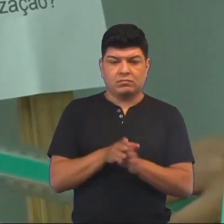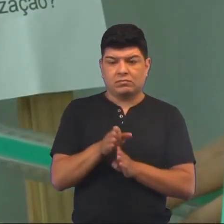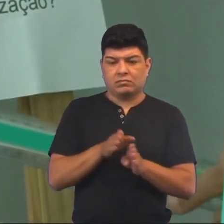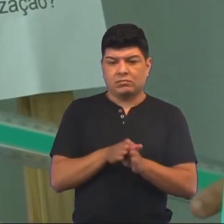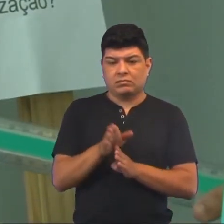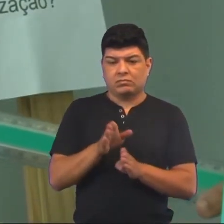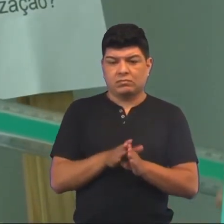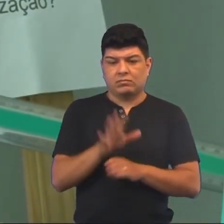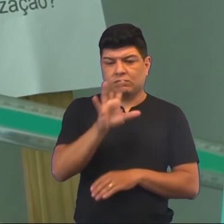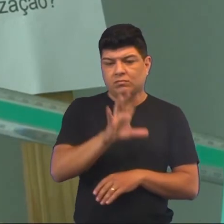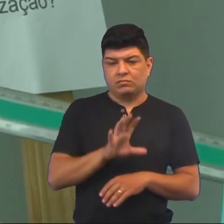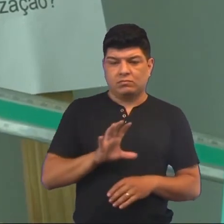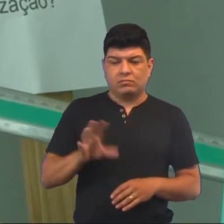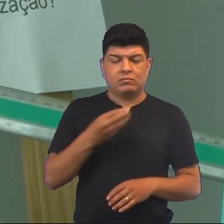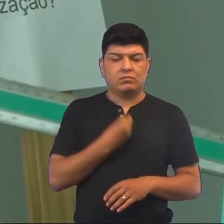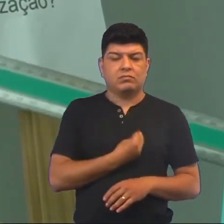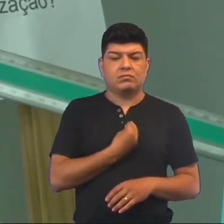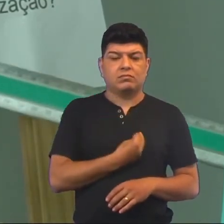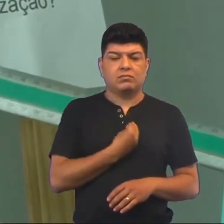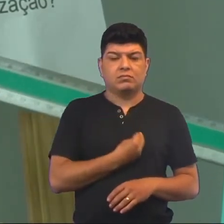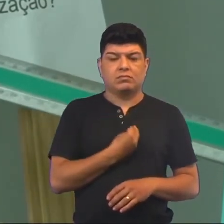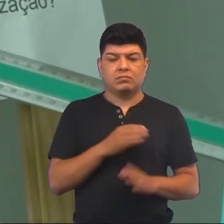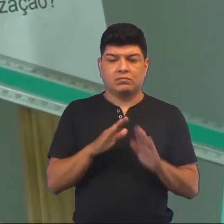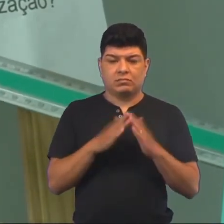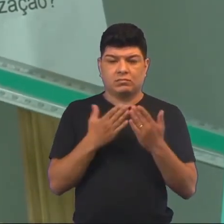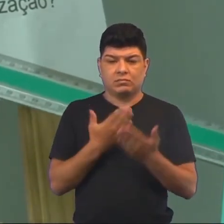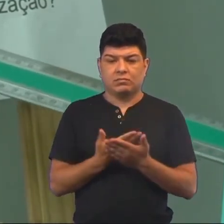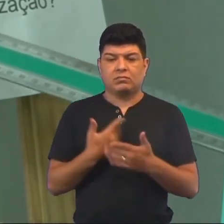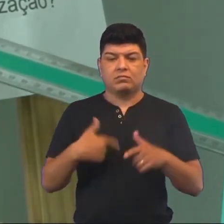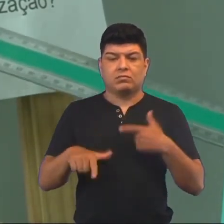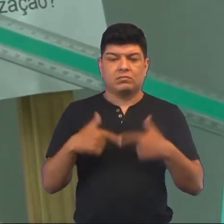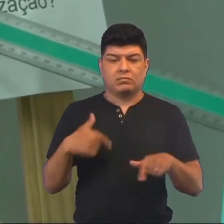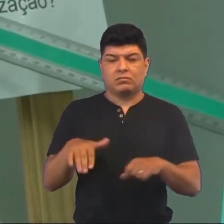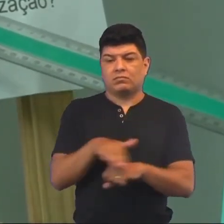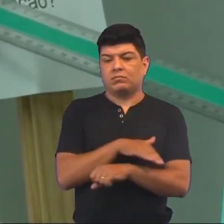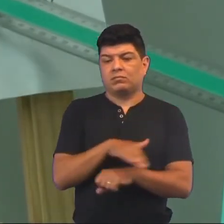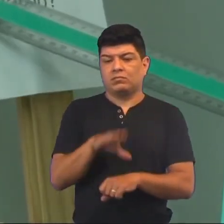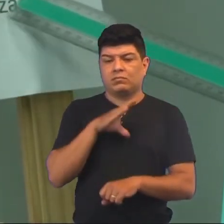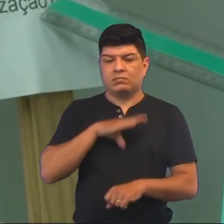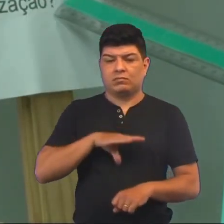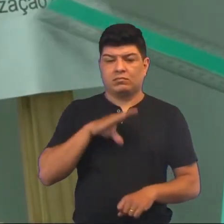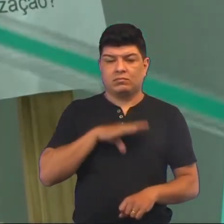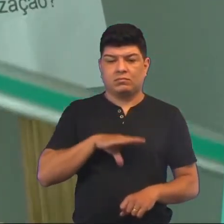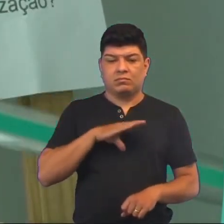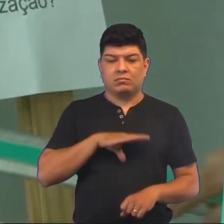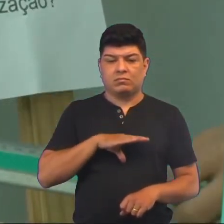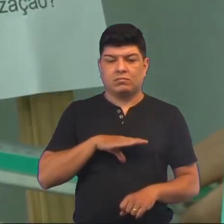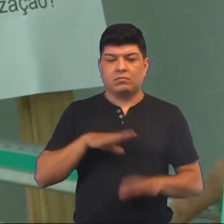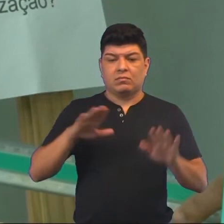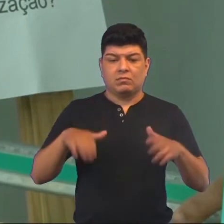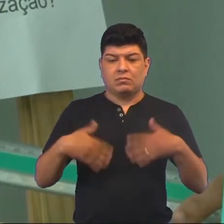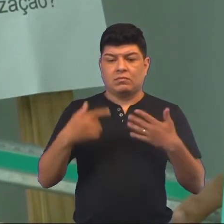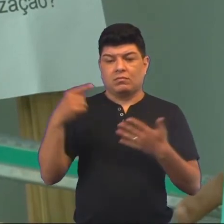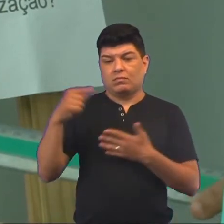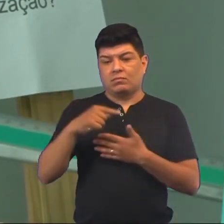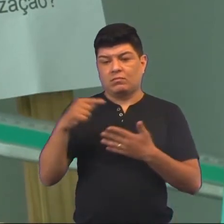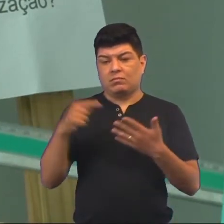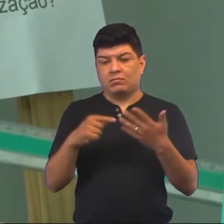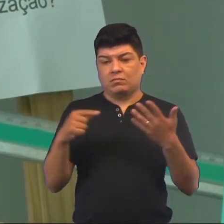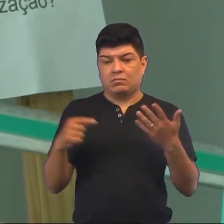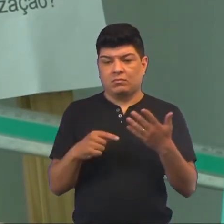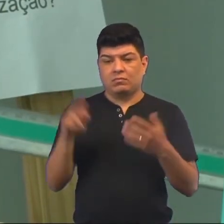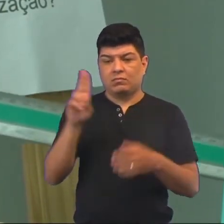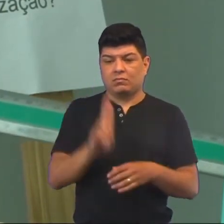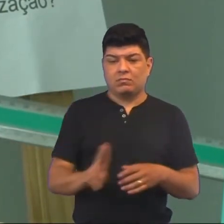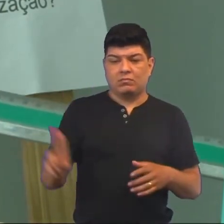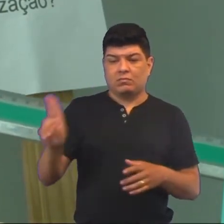orientar pelo espaço no qual vivemos, seja na escola, no trabalho ou nas ruas de nossa cidade.